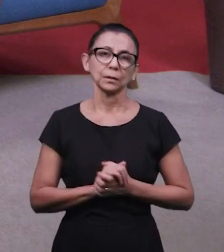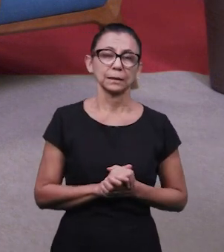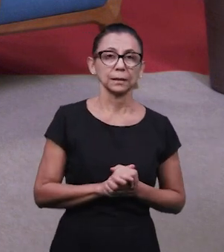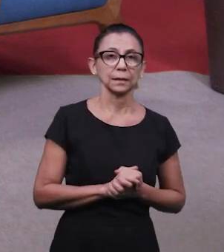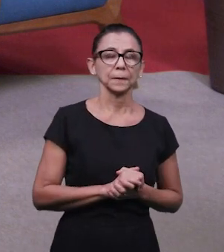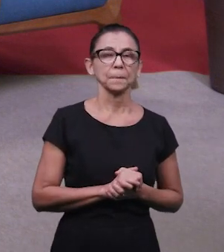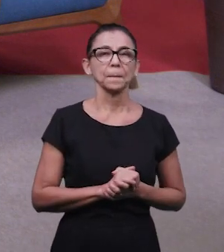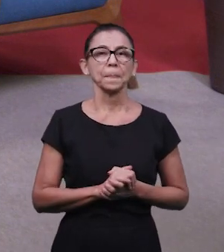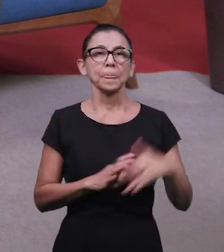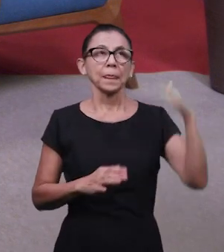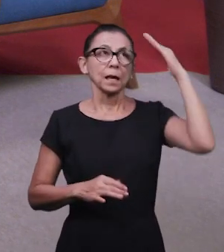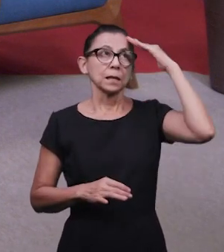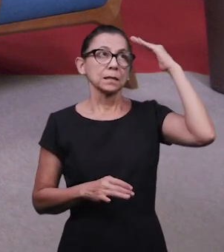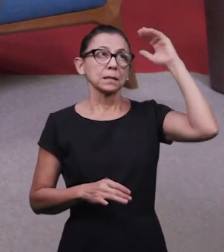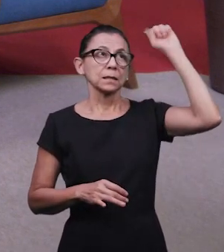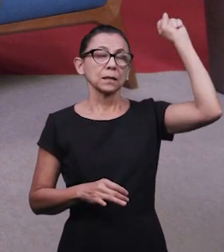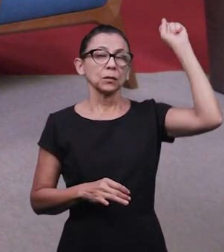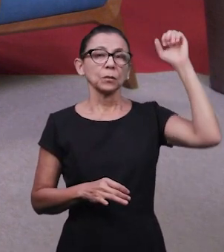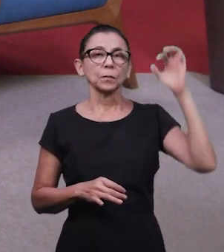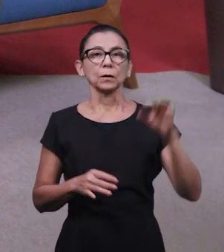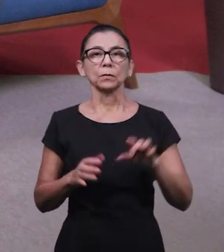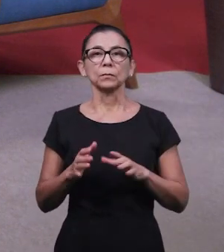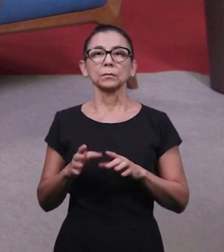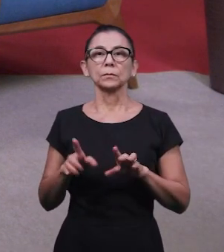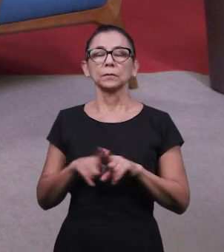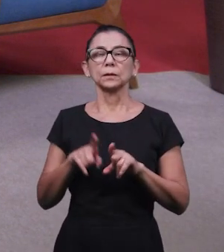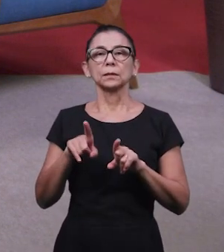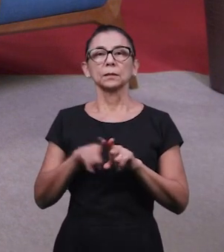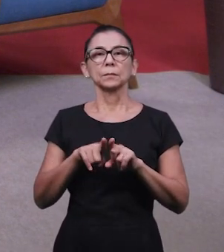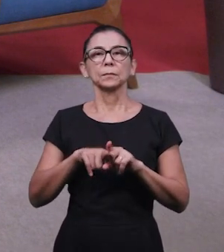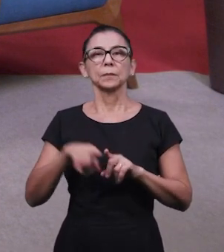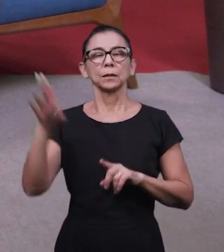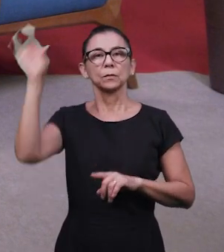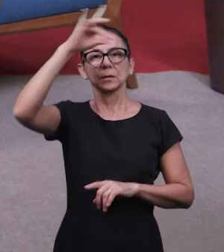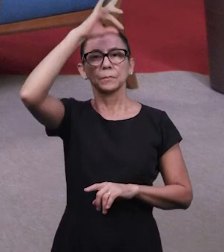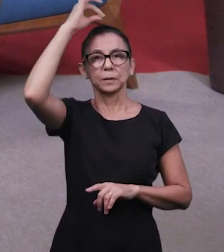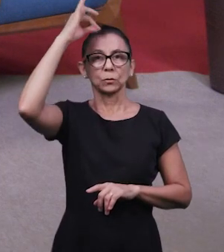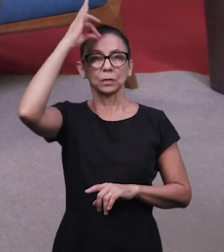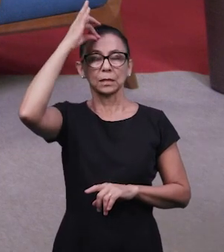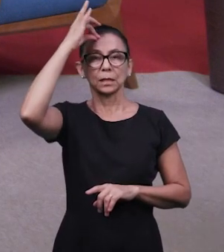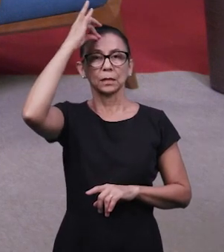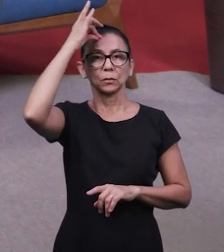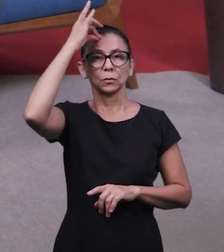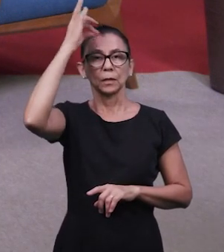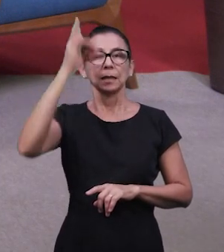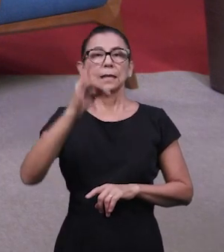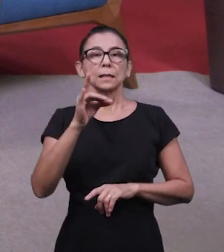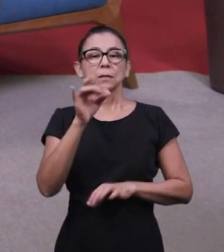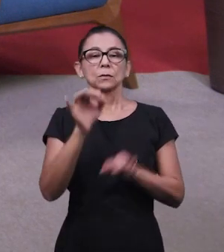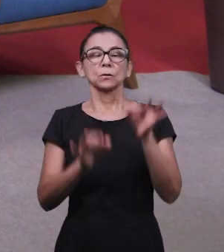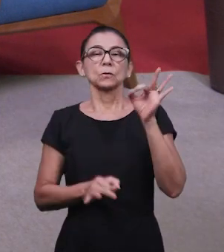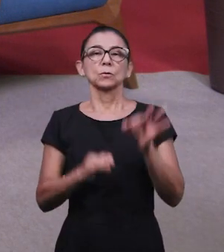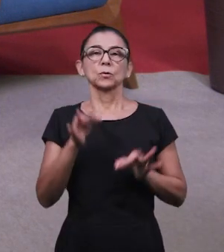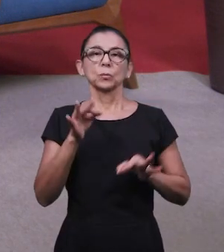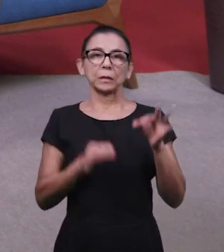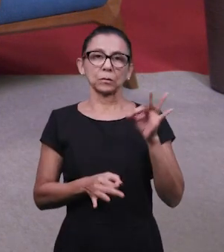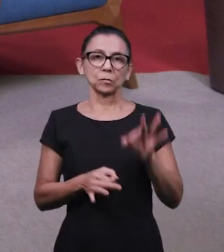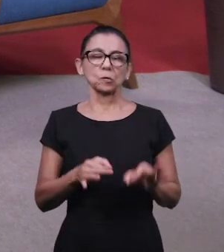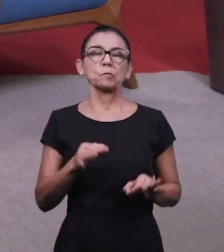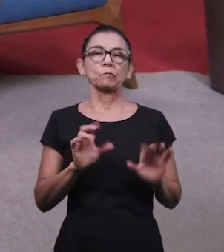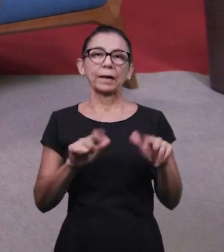sacrificado daquela maneira tão vergonhosa ali, mas ele perdoou aqueles que o sacrificavam. Então, Davi, tipo de